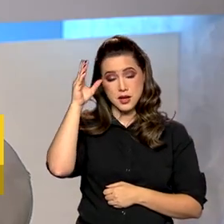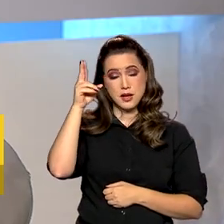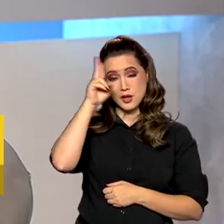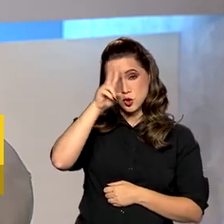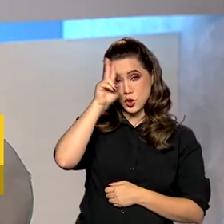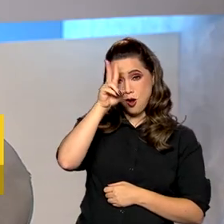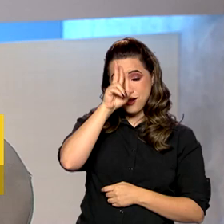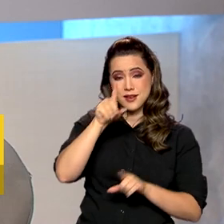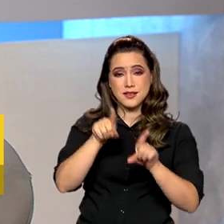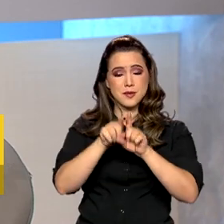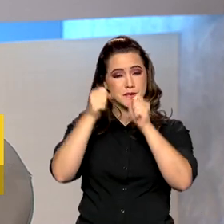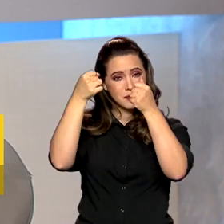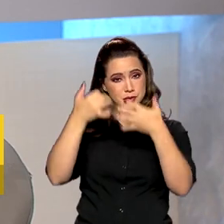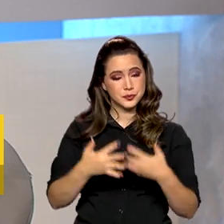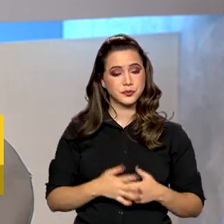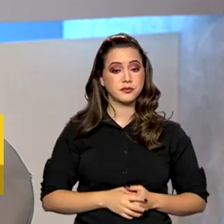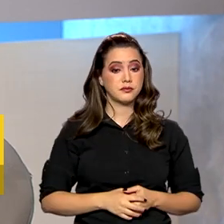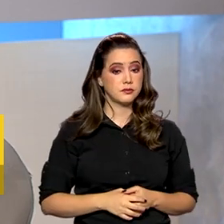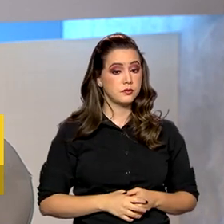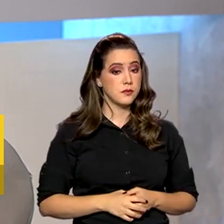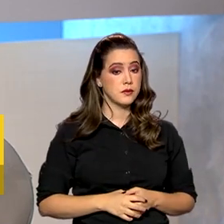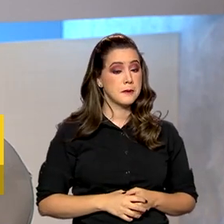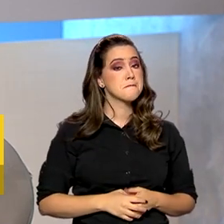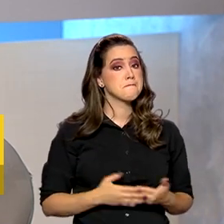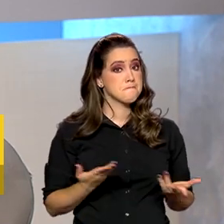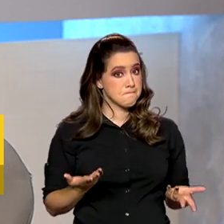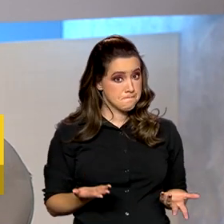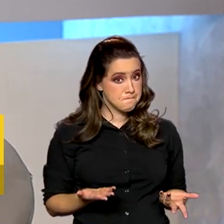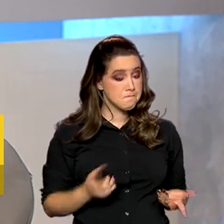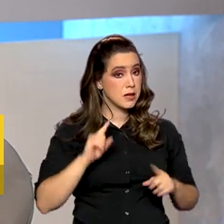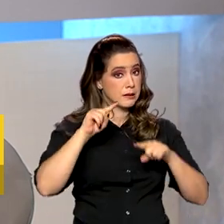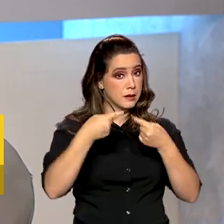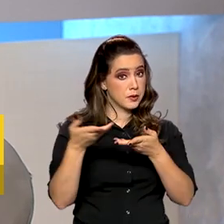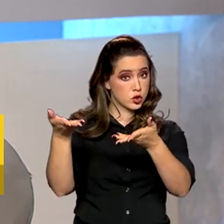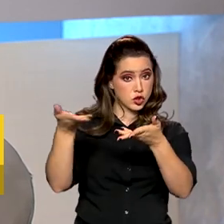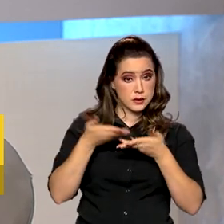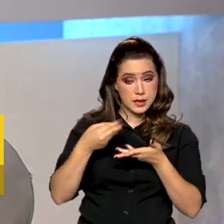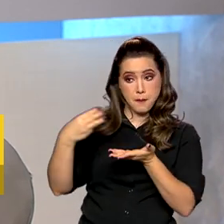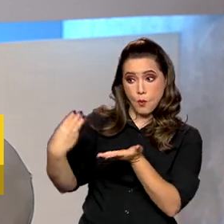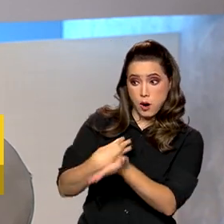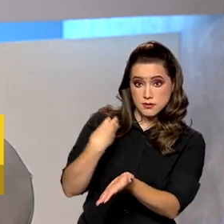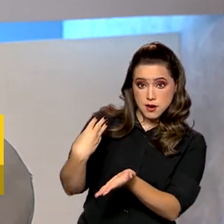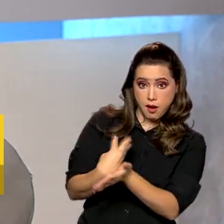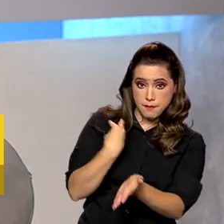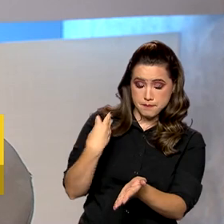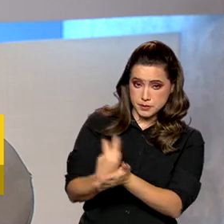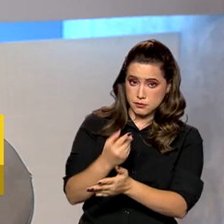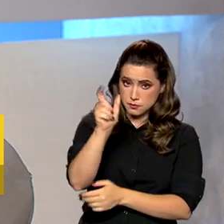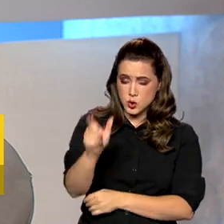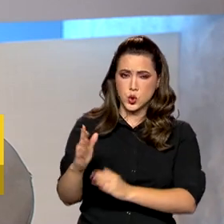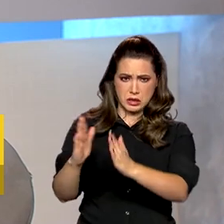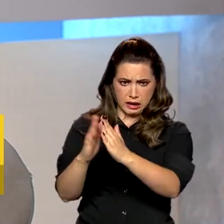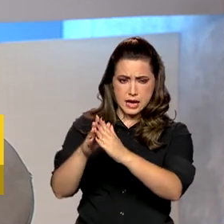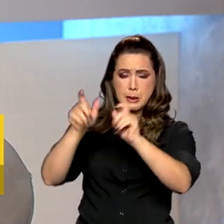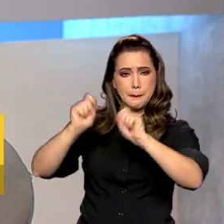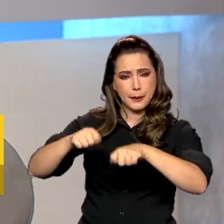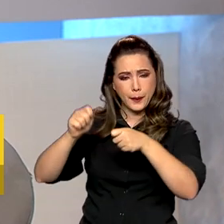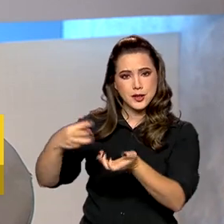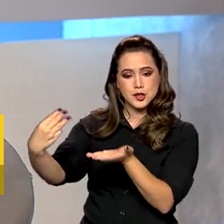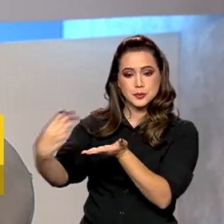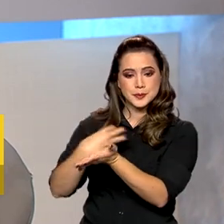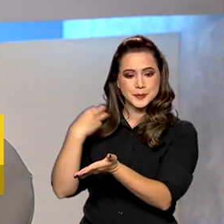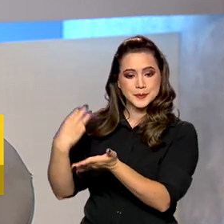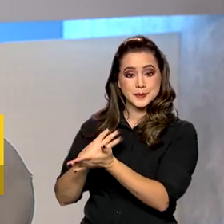daqui também dos nossos estúdios nós vamos receber as participações pelo WhatsApp de você que está em casa. Isso mesmo, você pode participar dessa